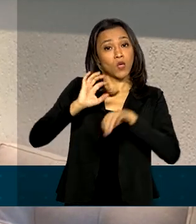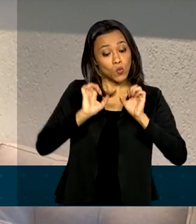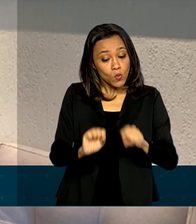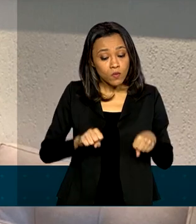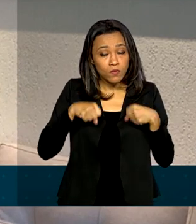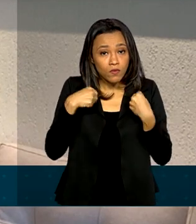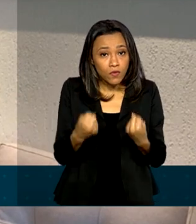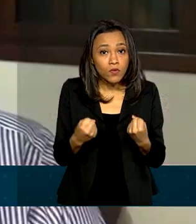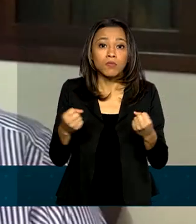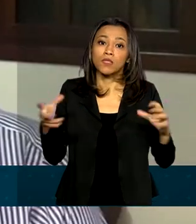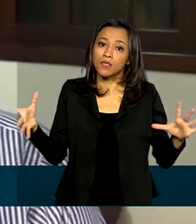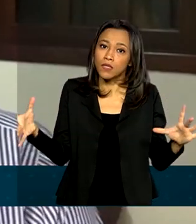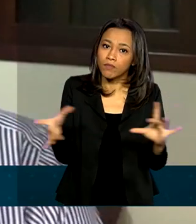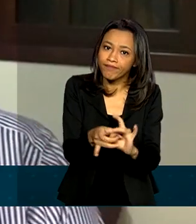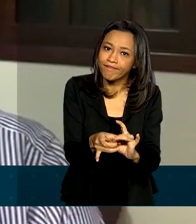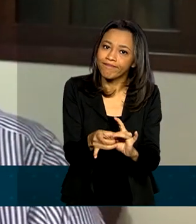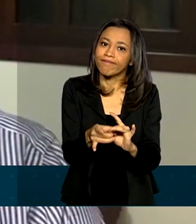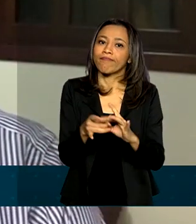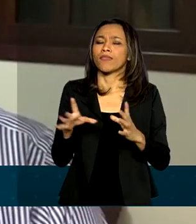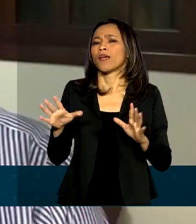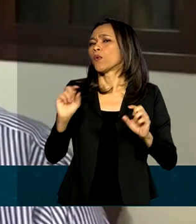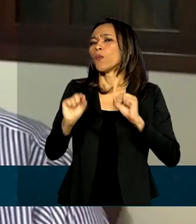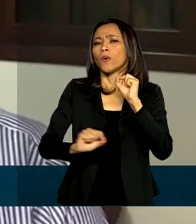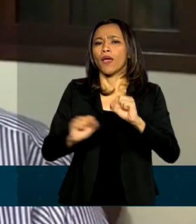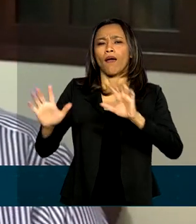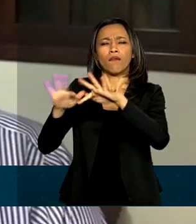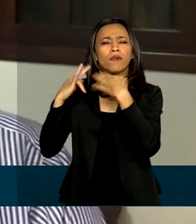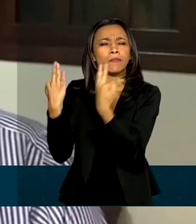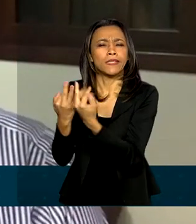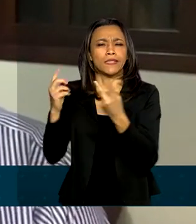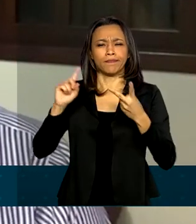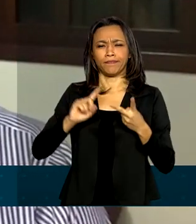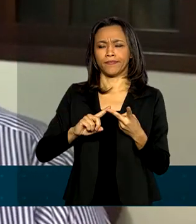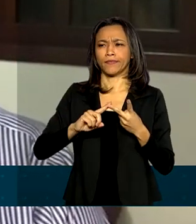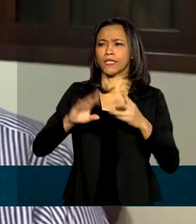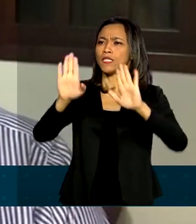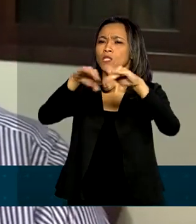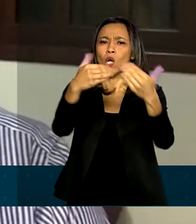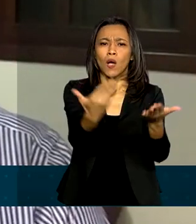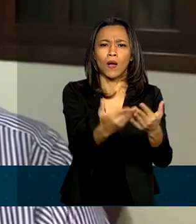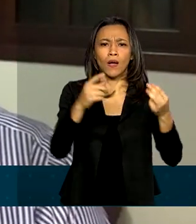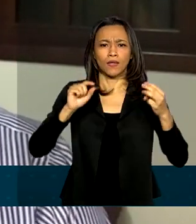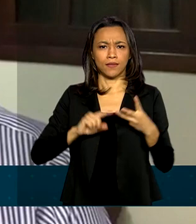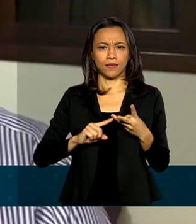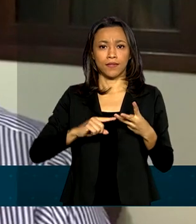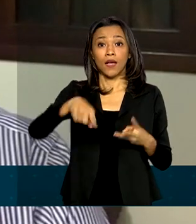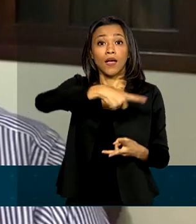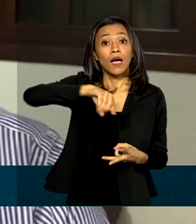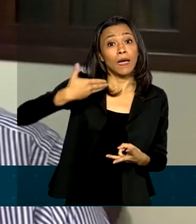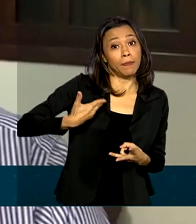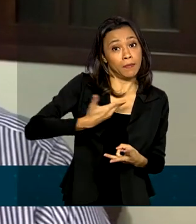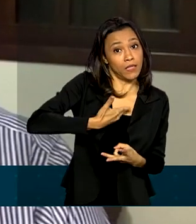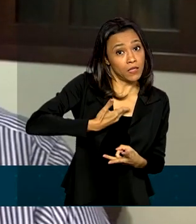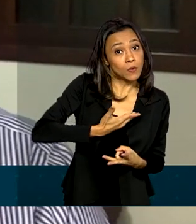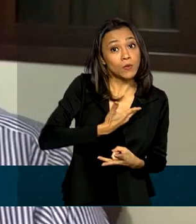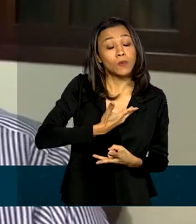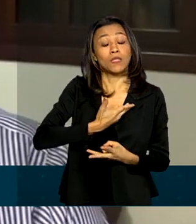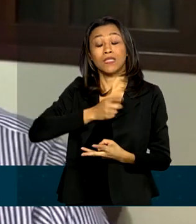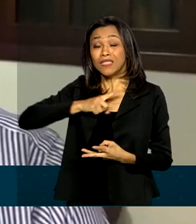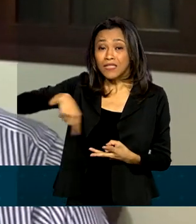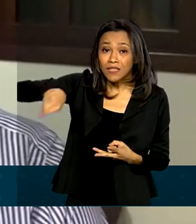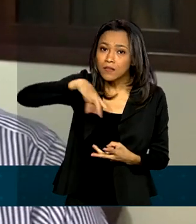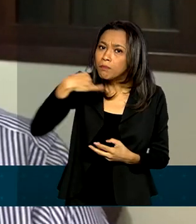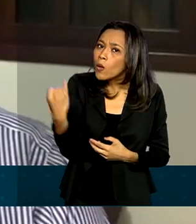deve ser conjunto. Família, escola, amigos, envolvendo todos no tratamento, melhora